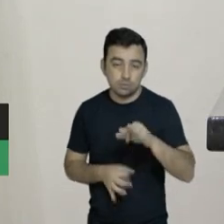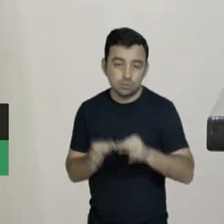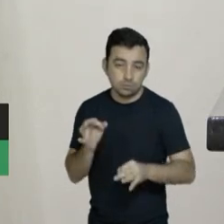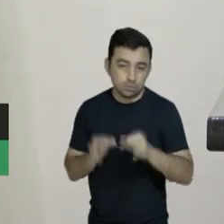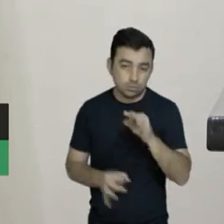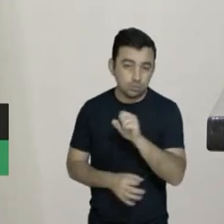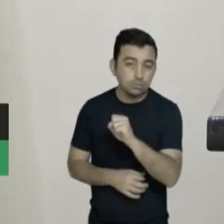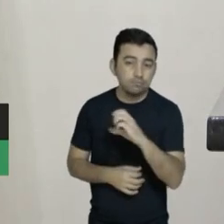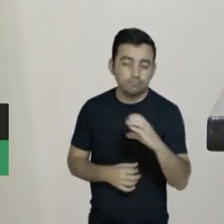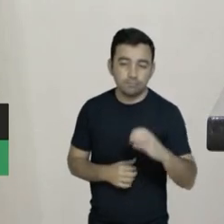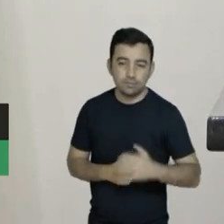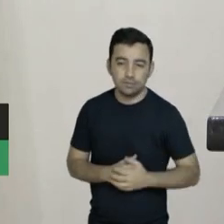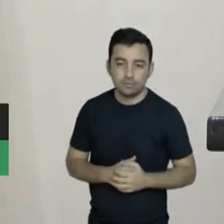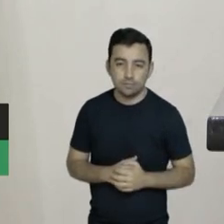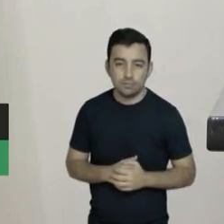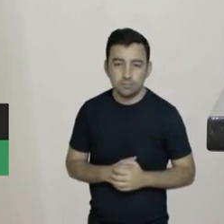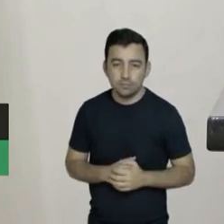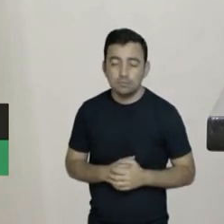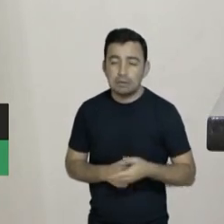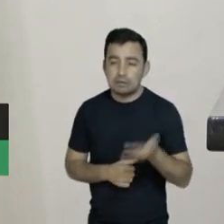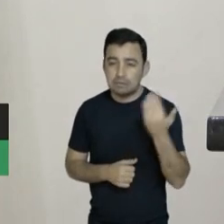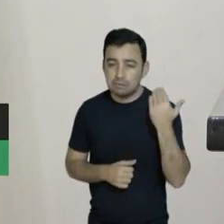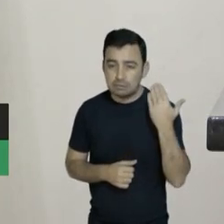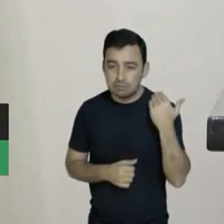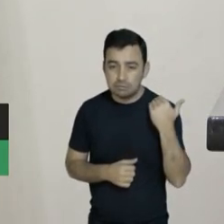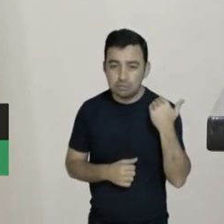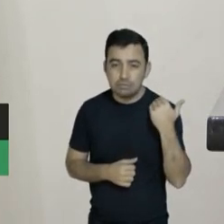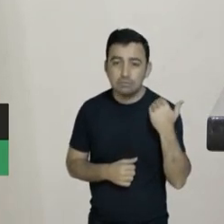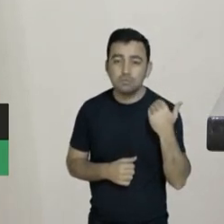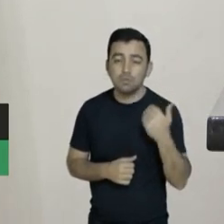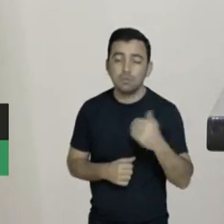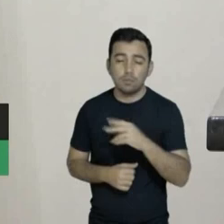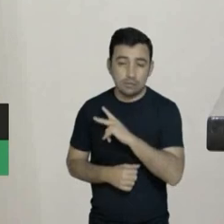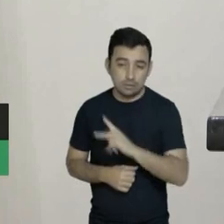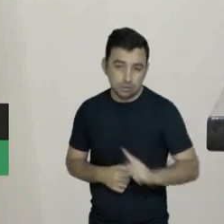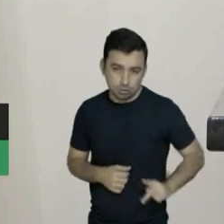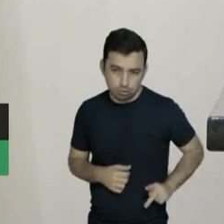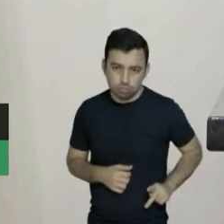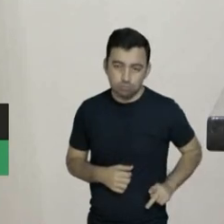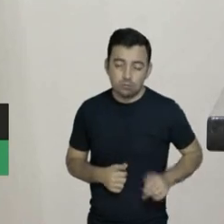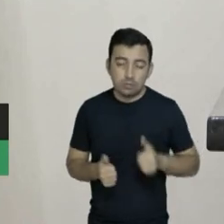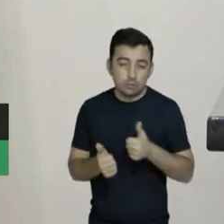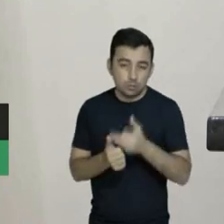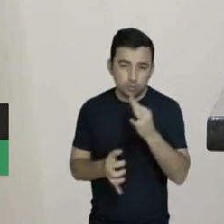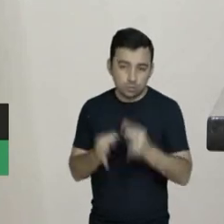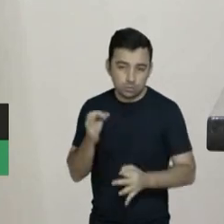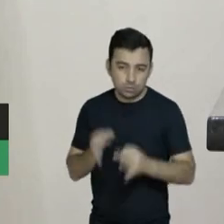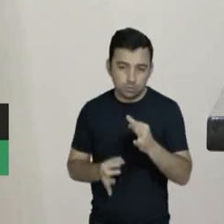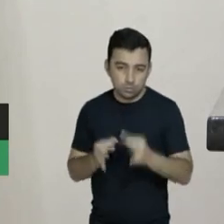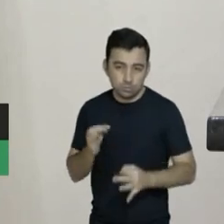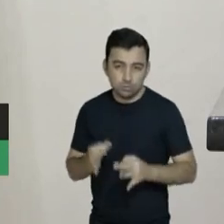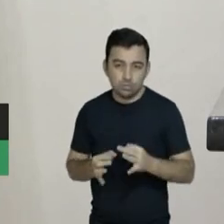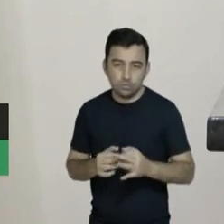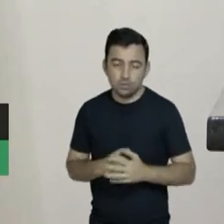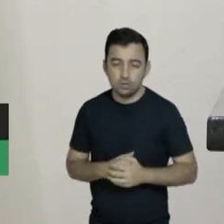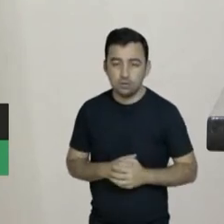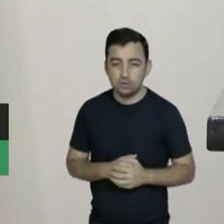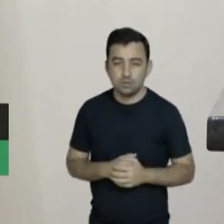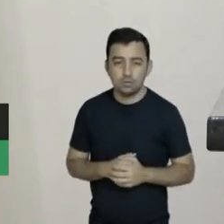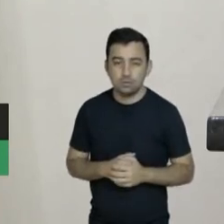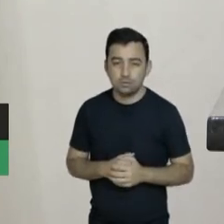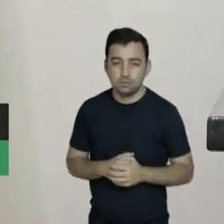Catarina. Na ocasião, presidente do Tribunal de Justiça, desembargador Aires Ferreira de Mello,